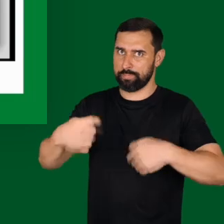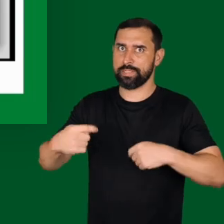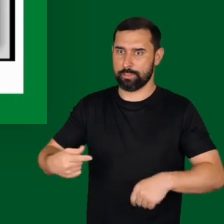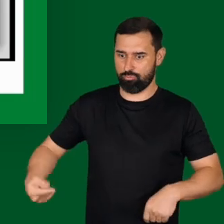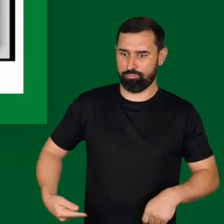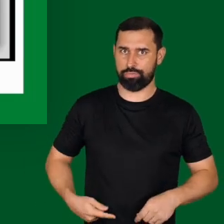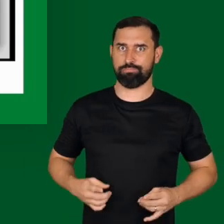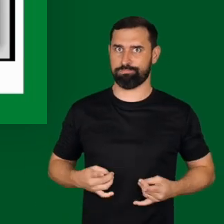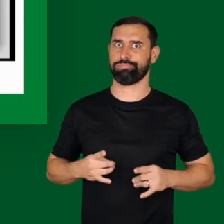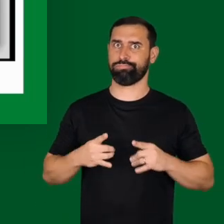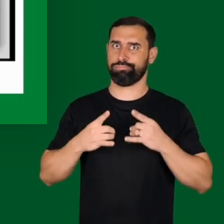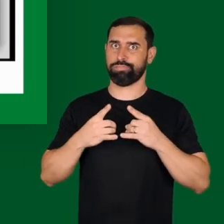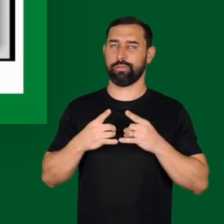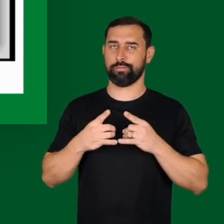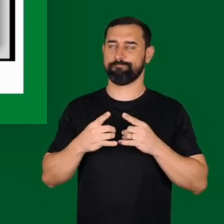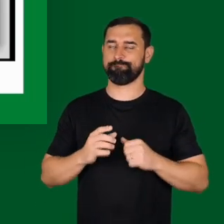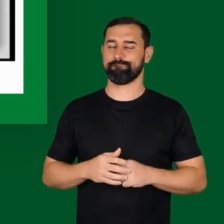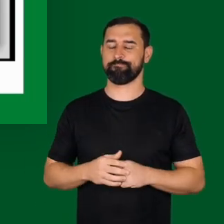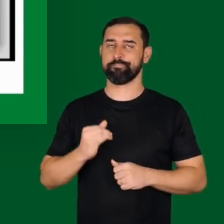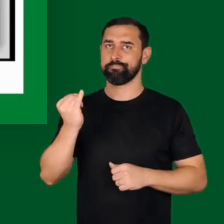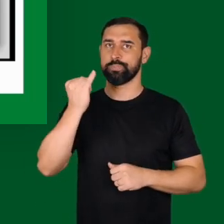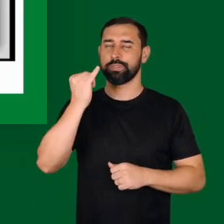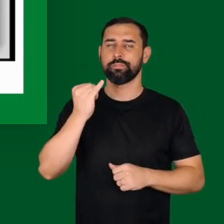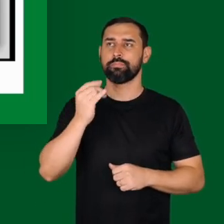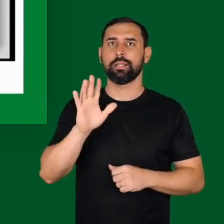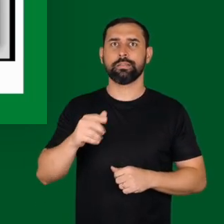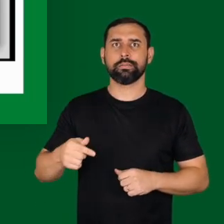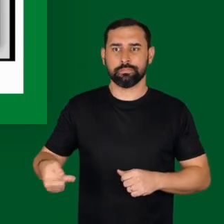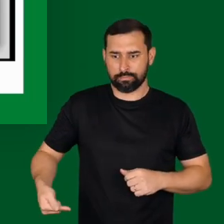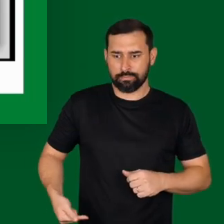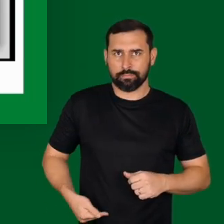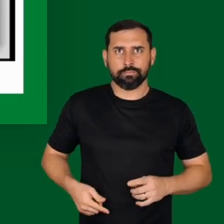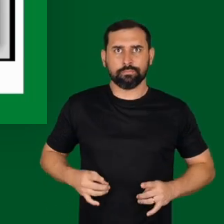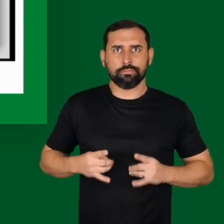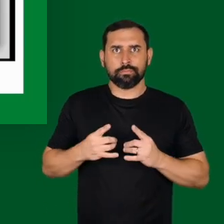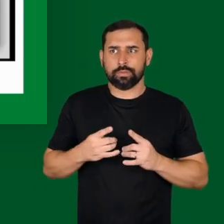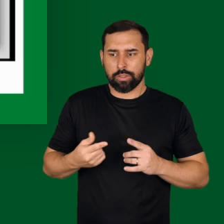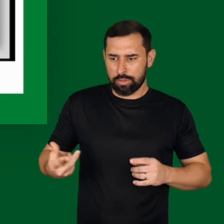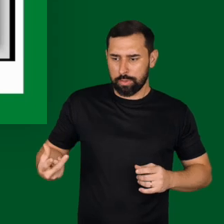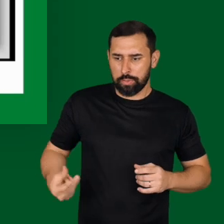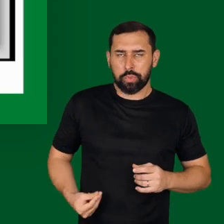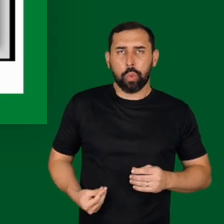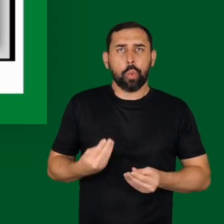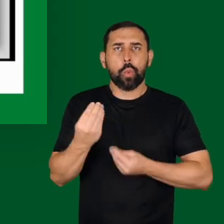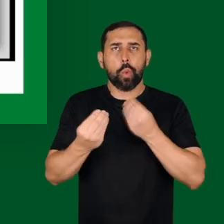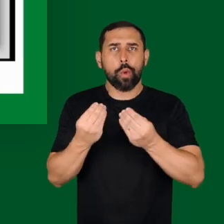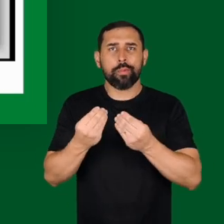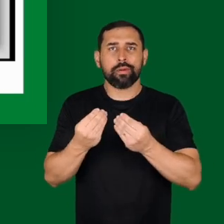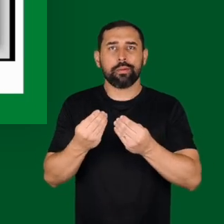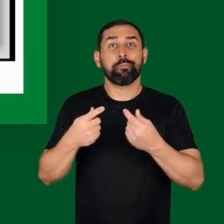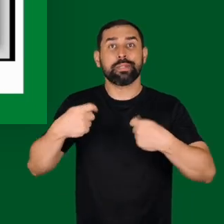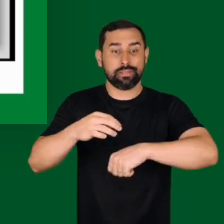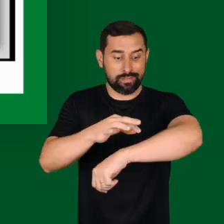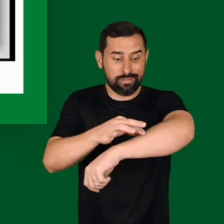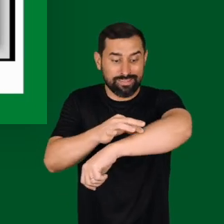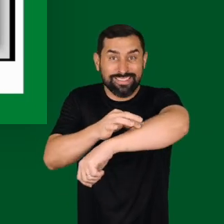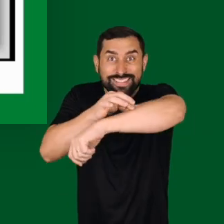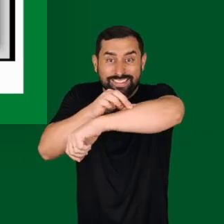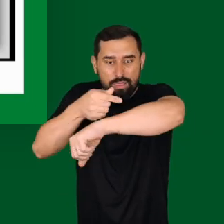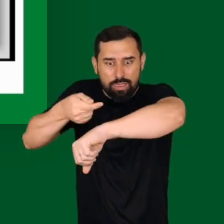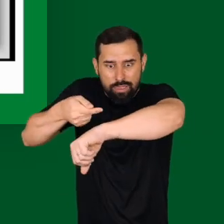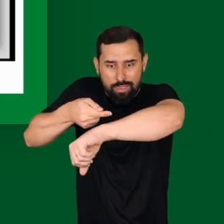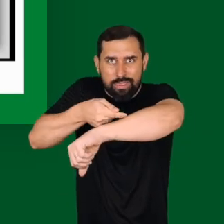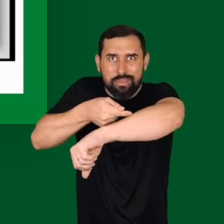do tipo 1 para fazer a reposição. E como que a gente aplica essa insulina? Através de injeções, né,